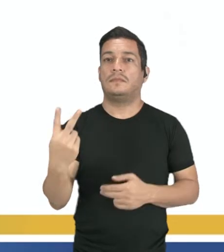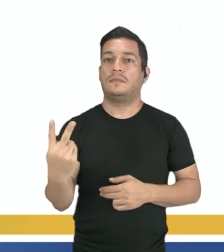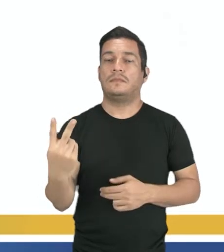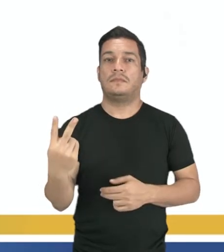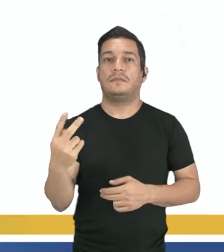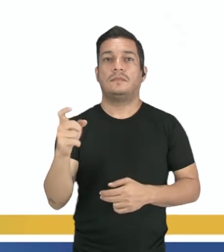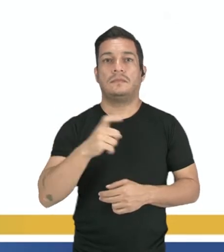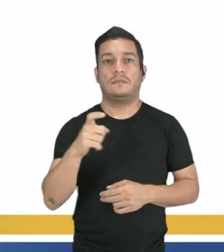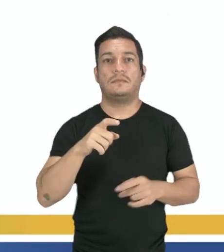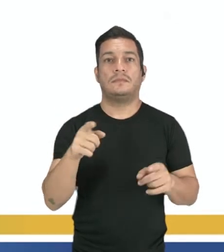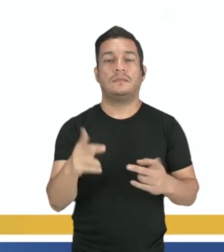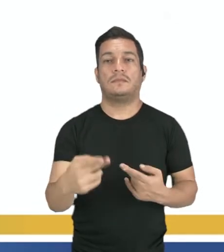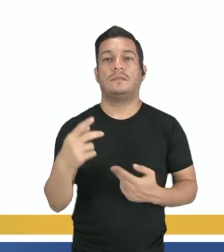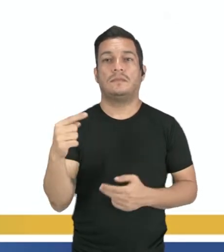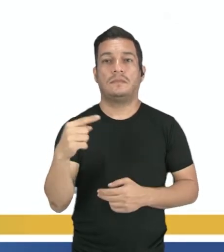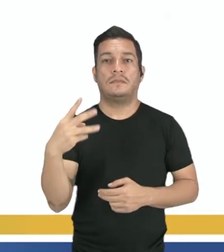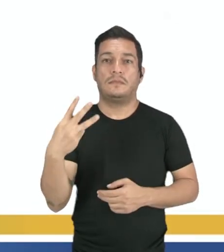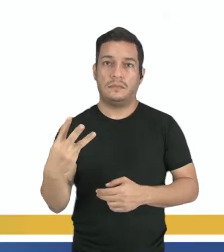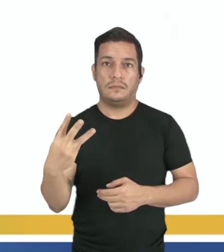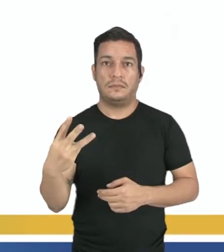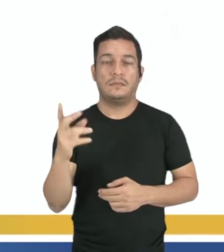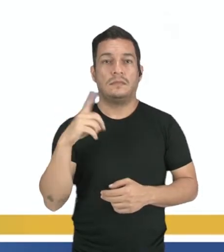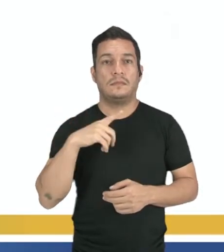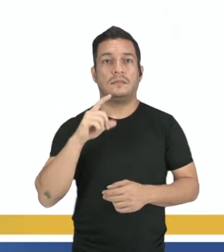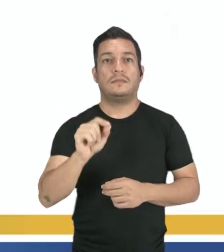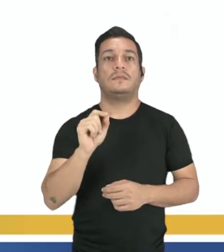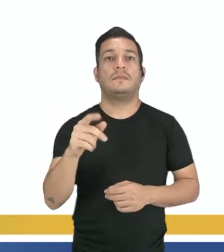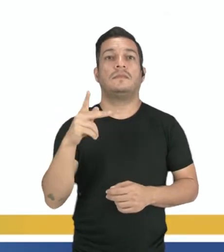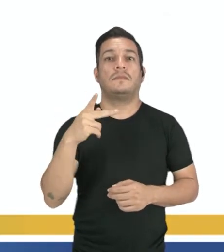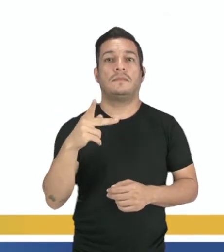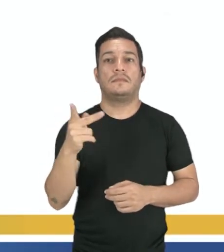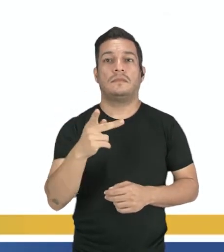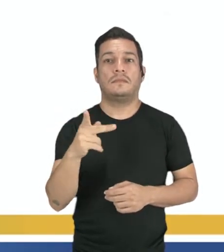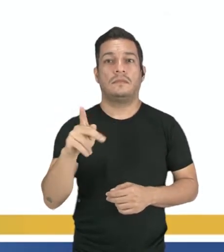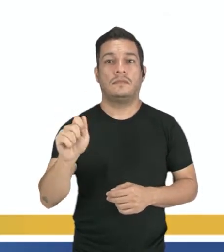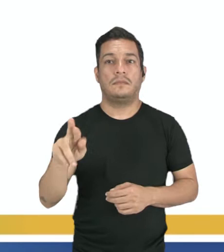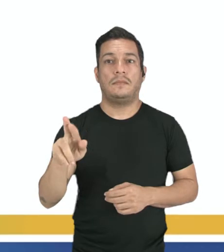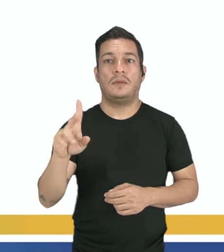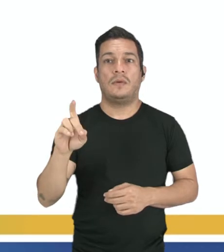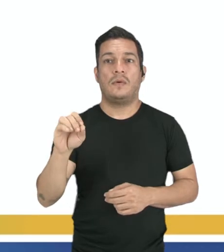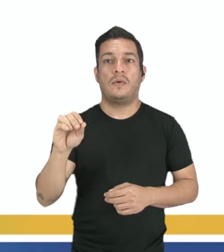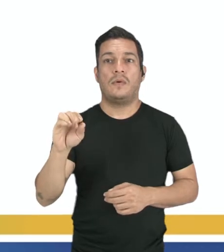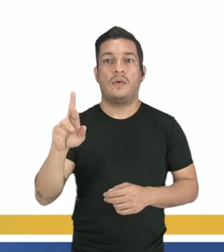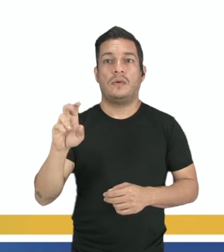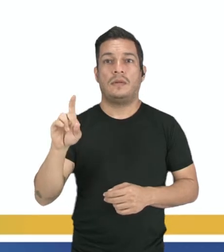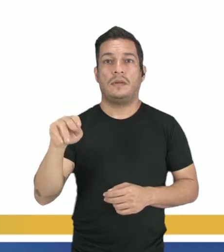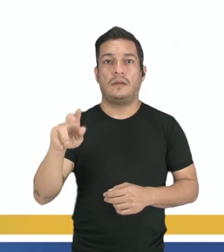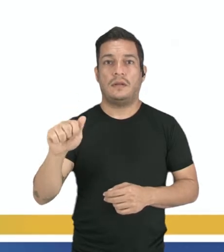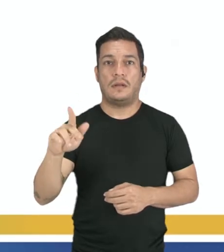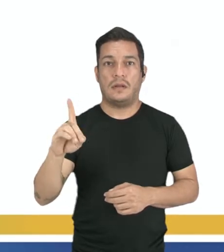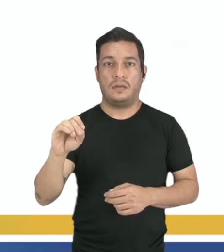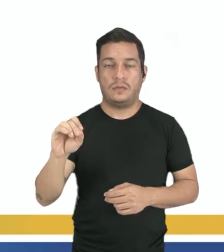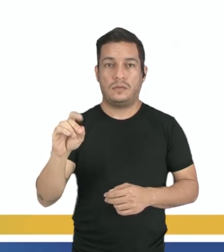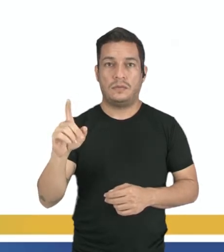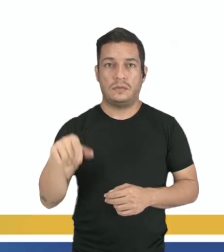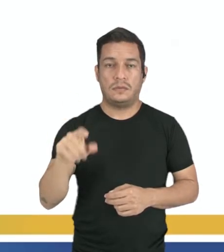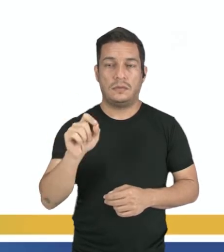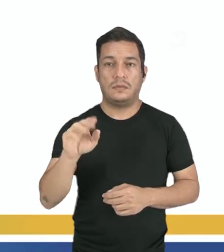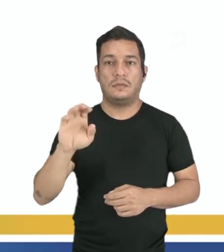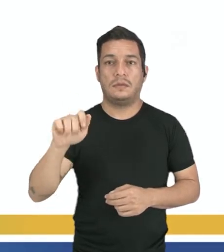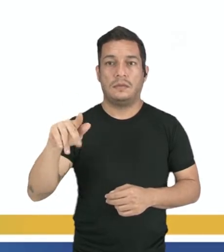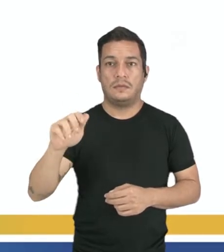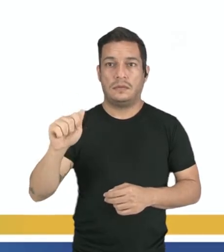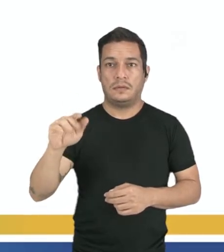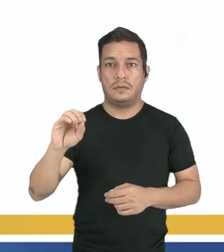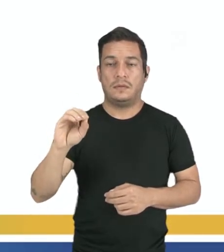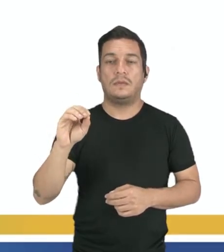2, o x será igual a menos 3, estabelecendo aí um par ordenado como solução aí para essa